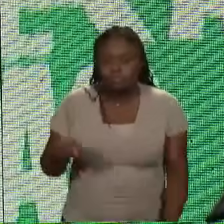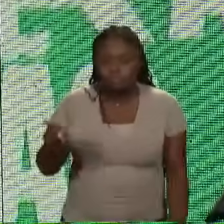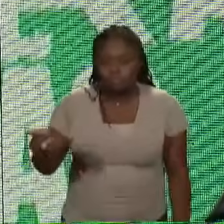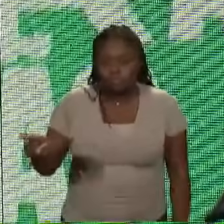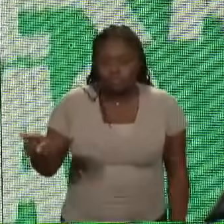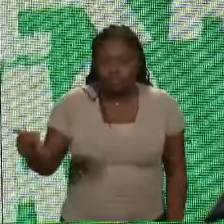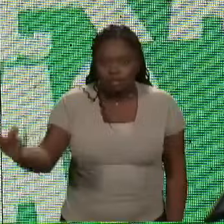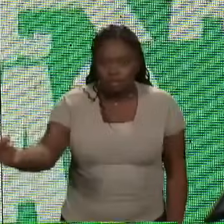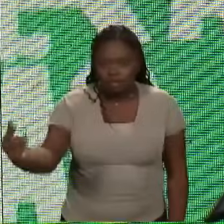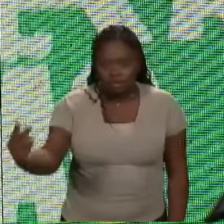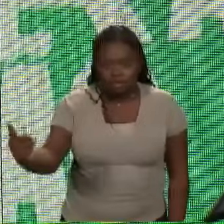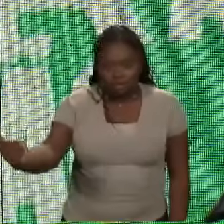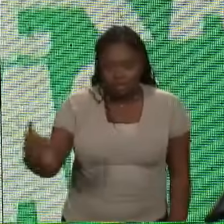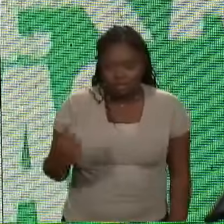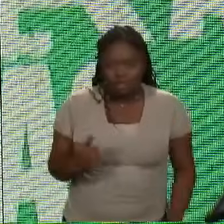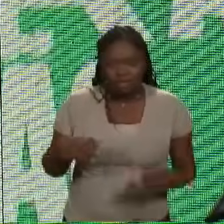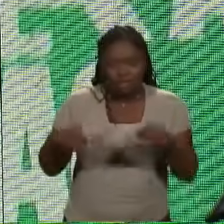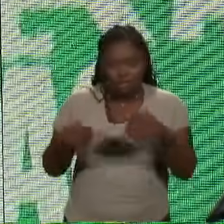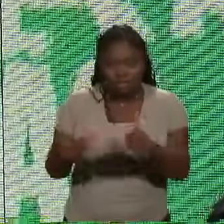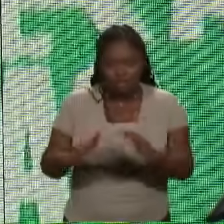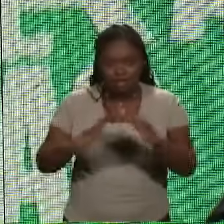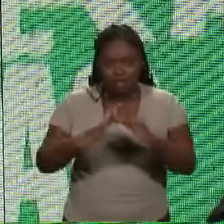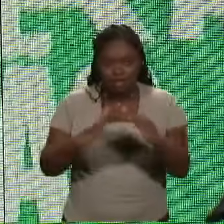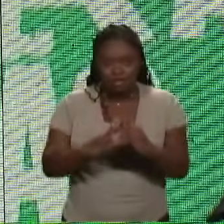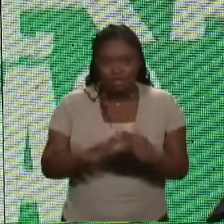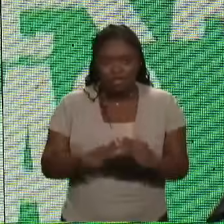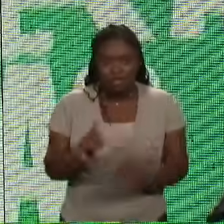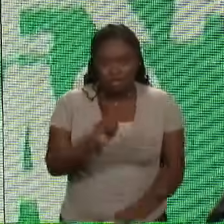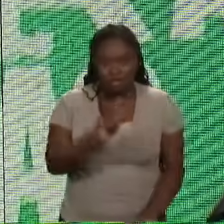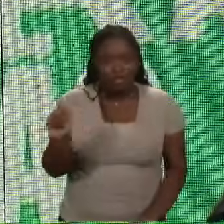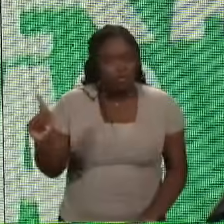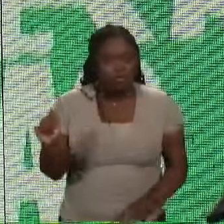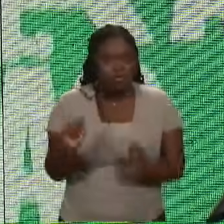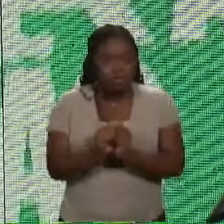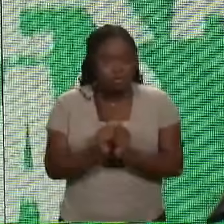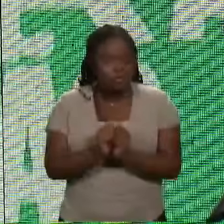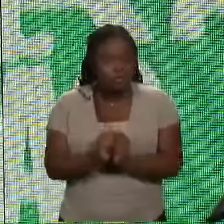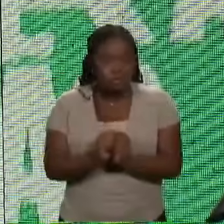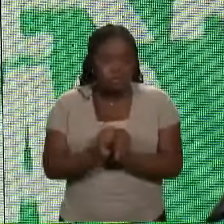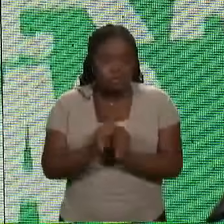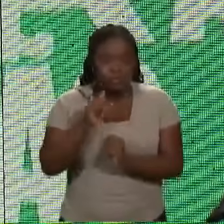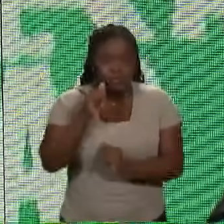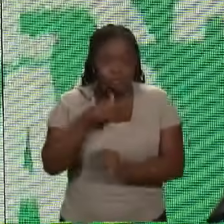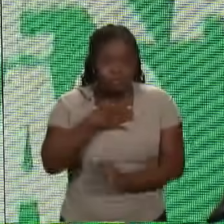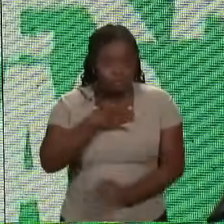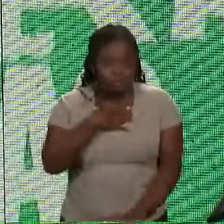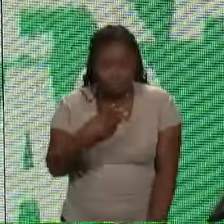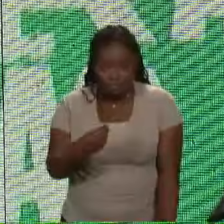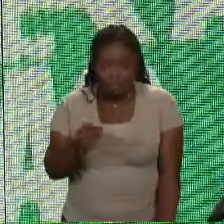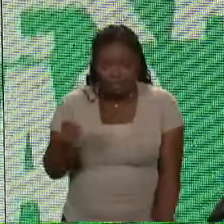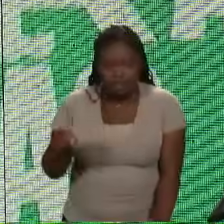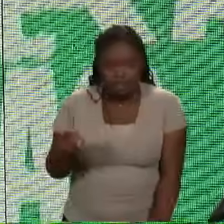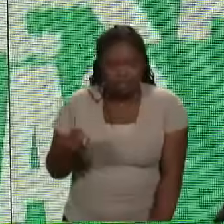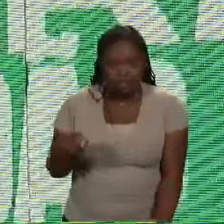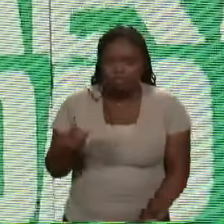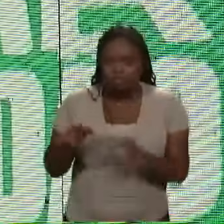casa, um genro, apareceu um genro lá e levou minha filha. Ele não é meu parente.